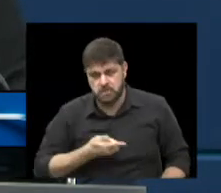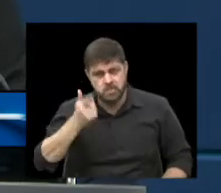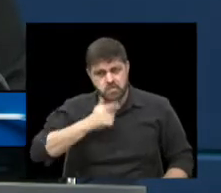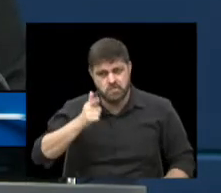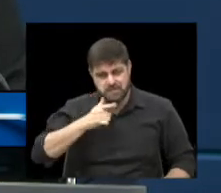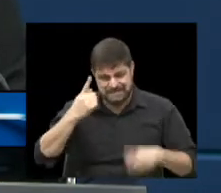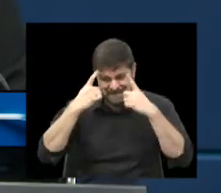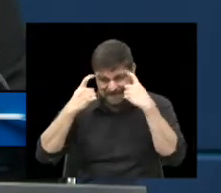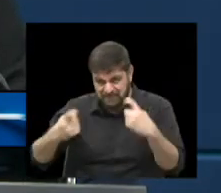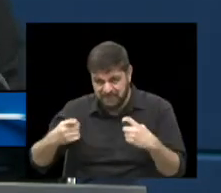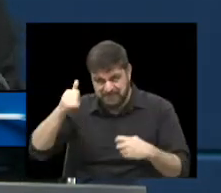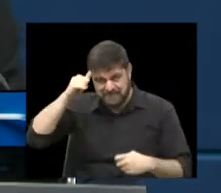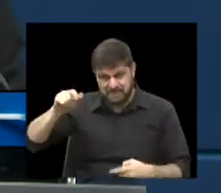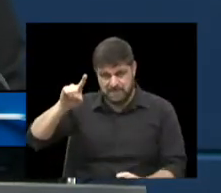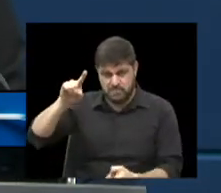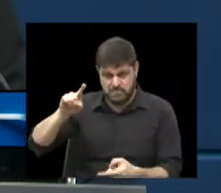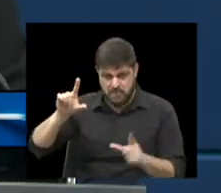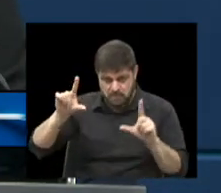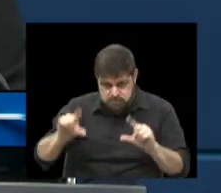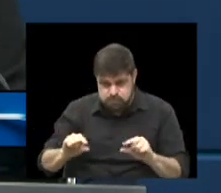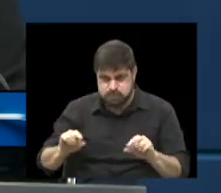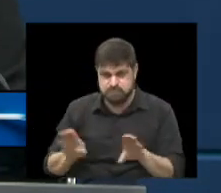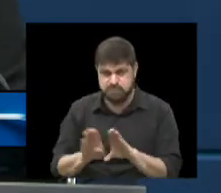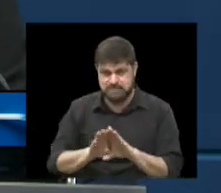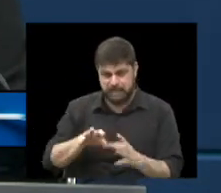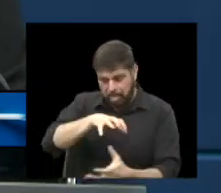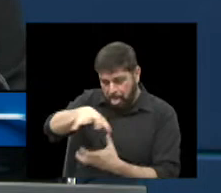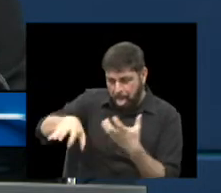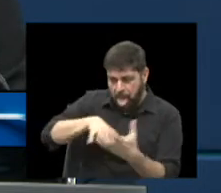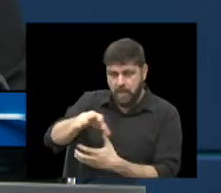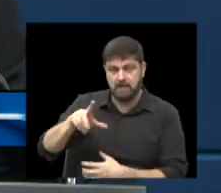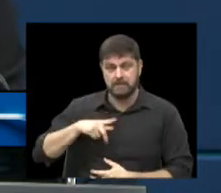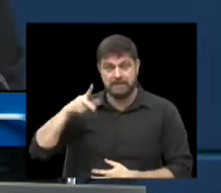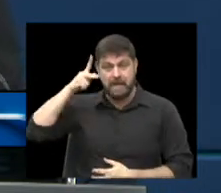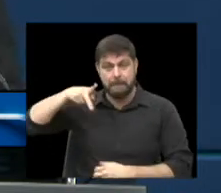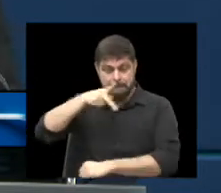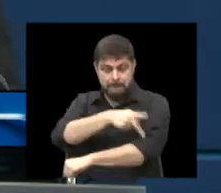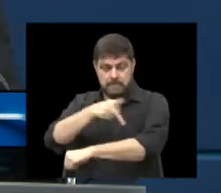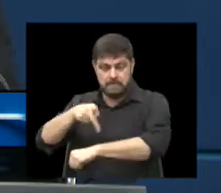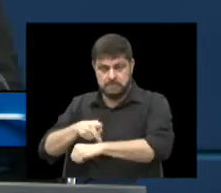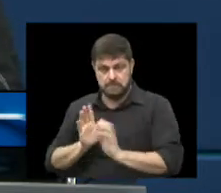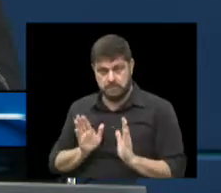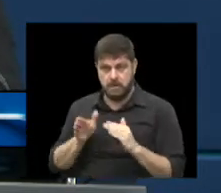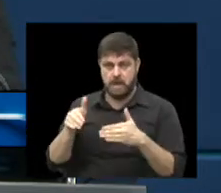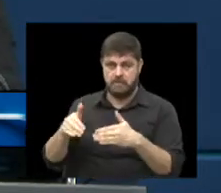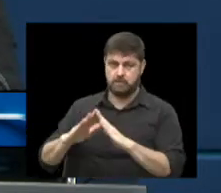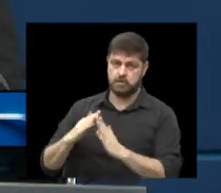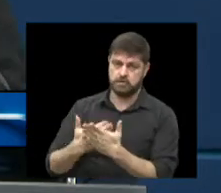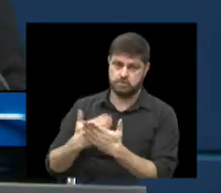combate à violência e o trato dos conflitos como política pedagógica nas escolas.